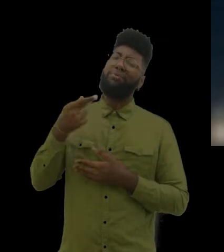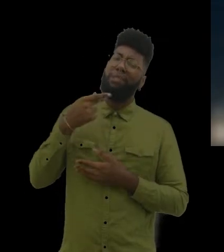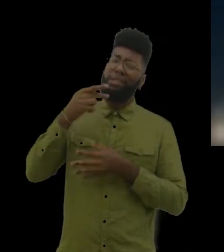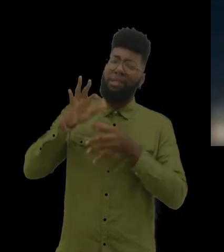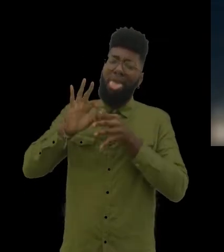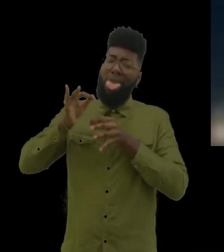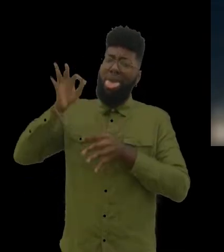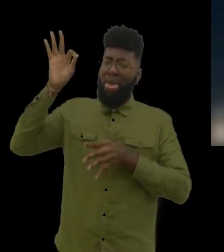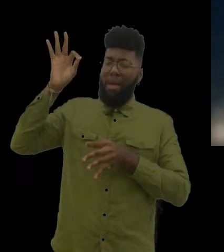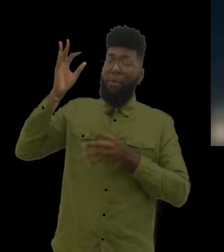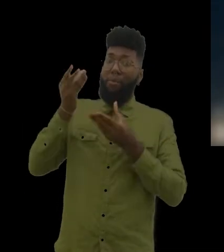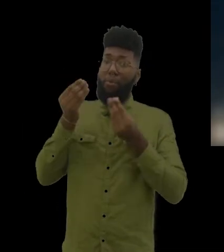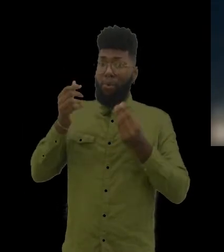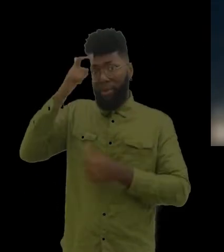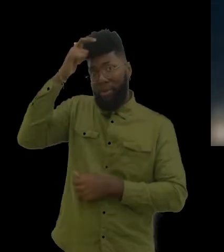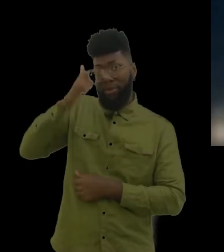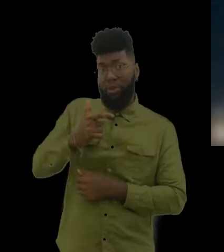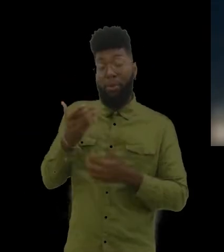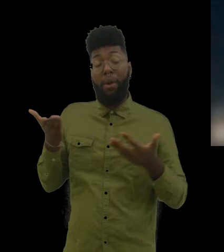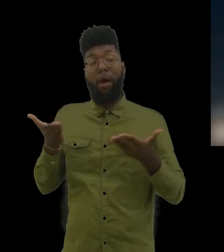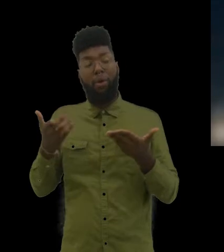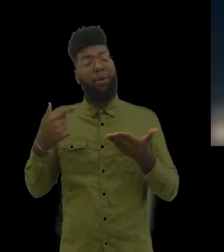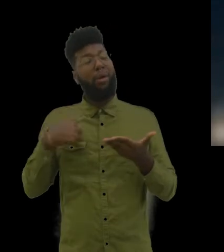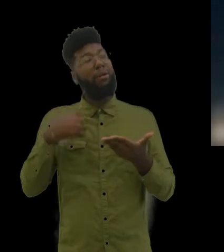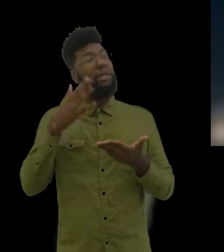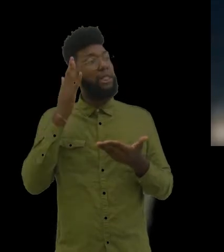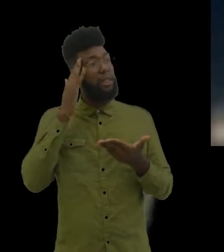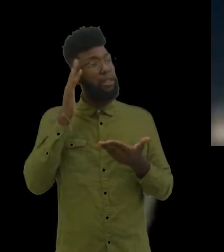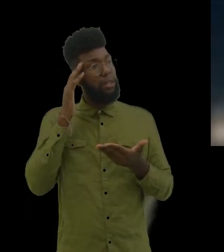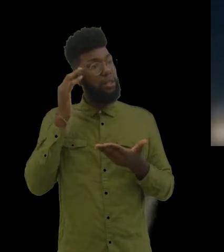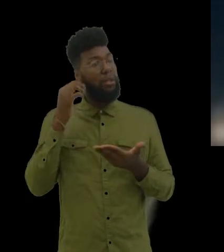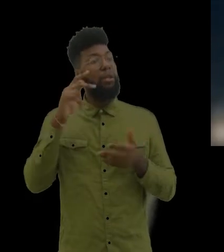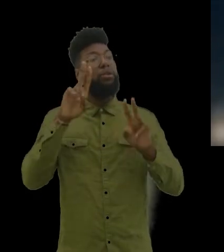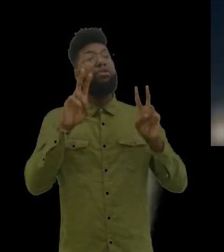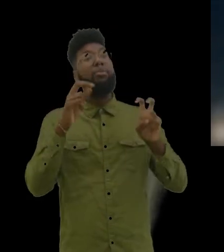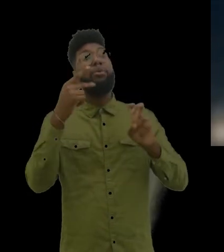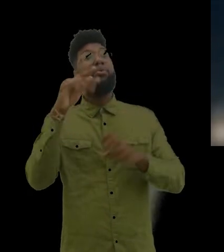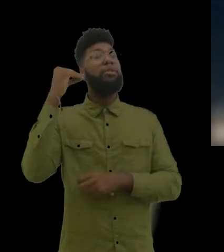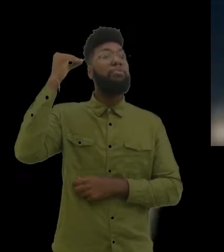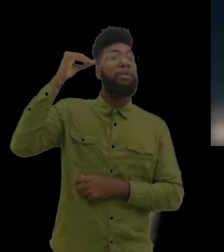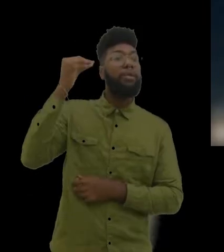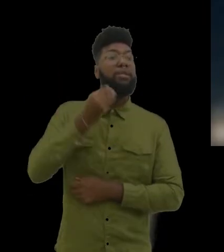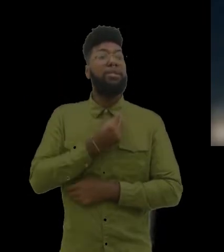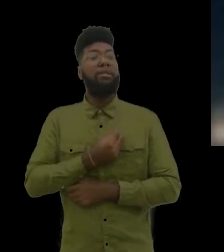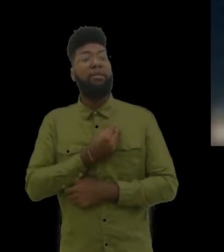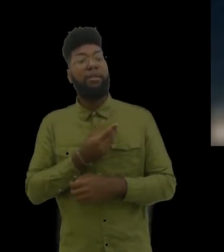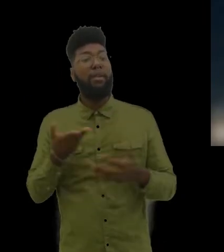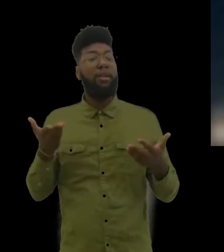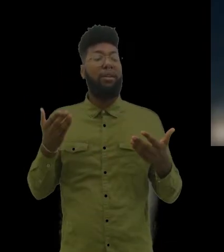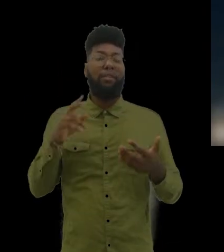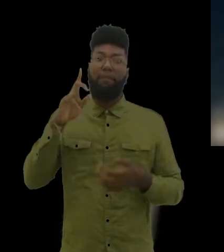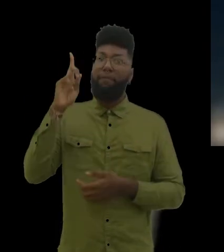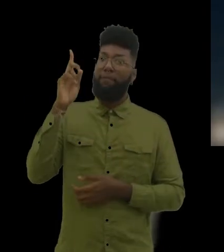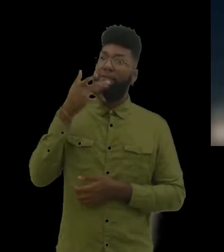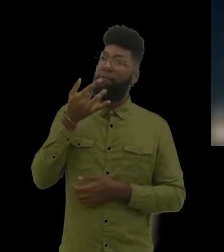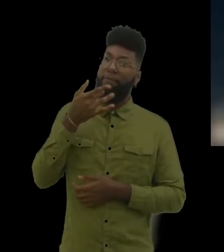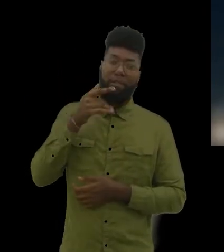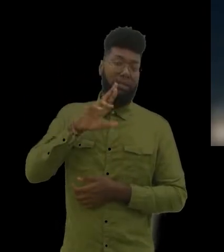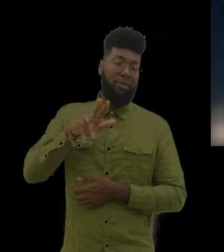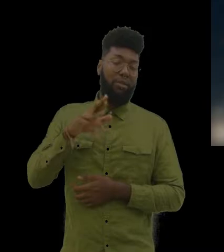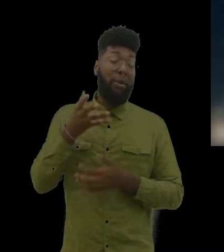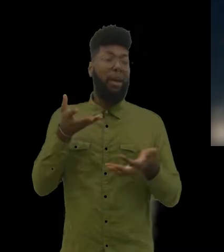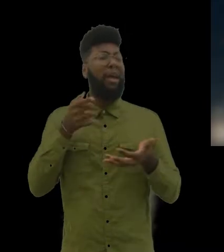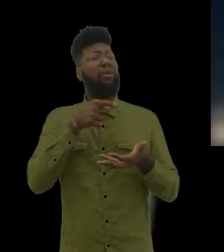da tua jornada, da tua caminhada, que também não foi muito fácil. Eu queria até que tu comentasse um pouco como é que tu começou, aonde que tu começou, como é